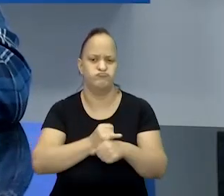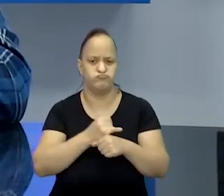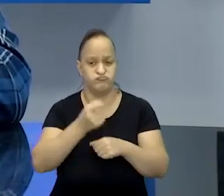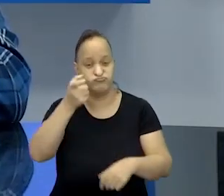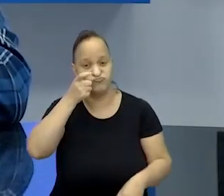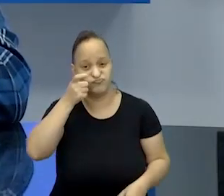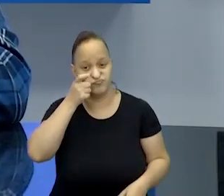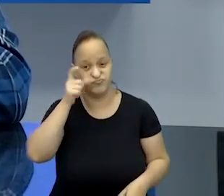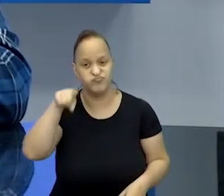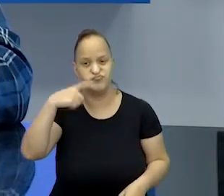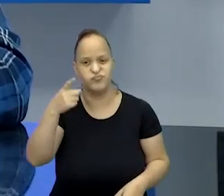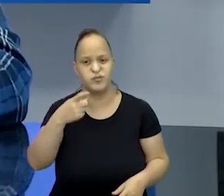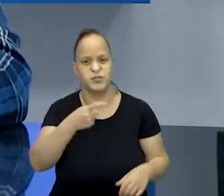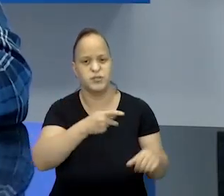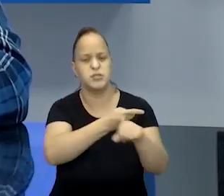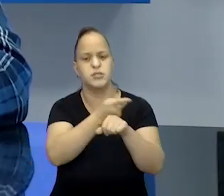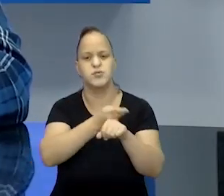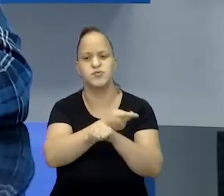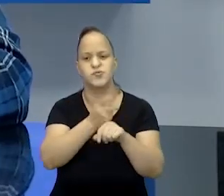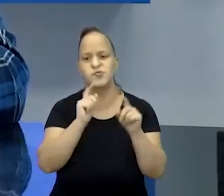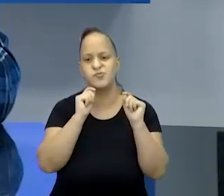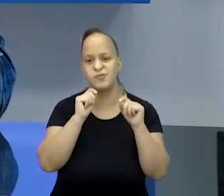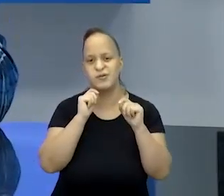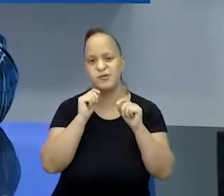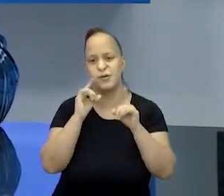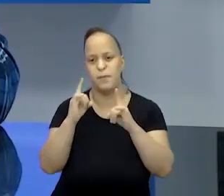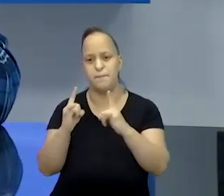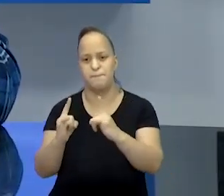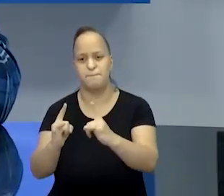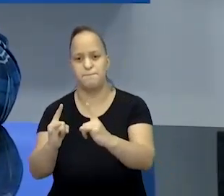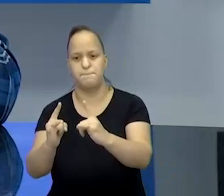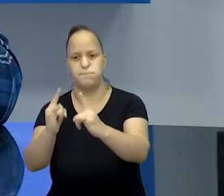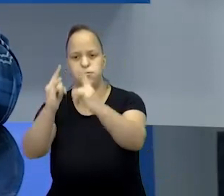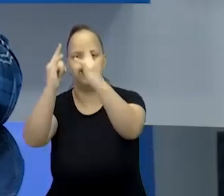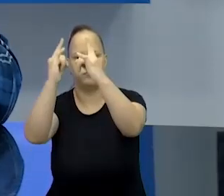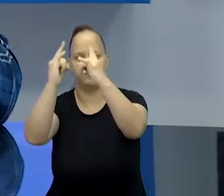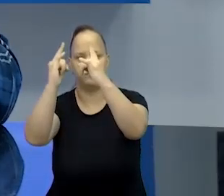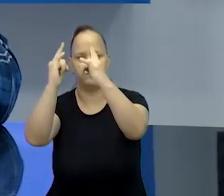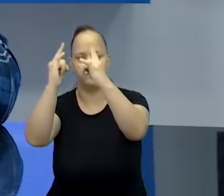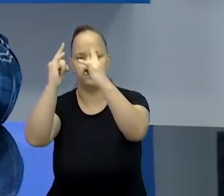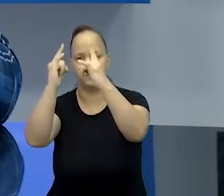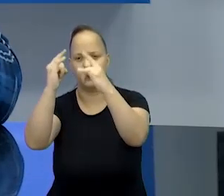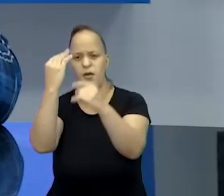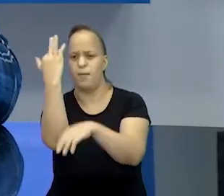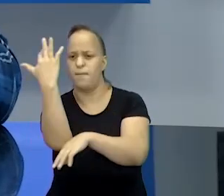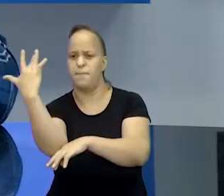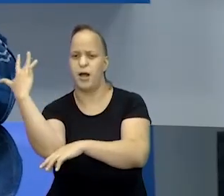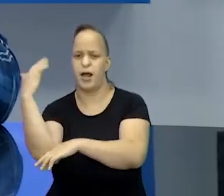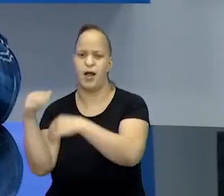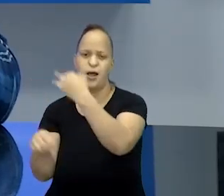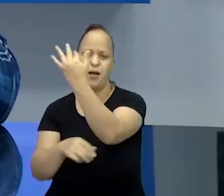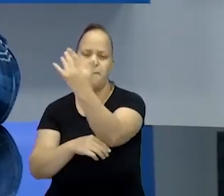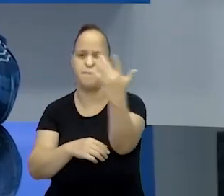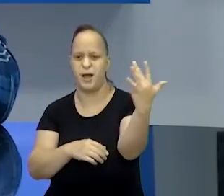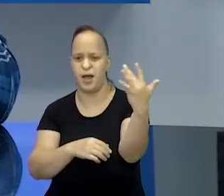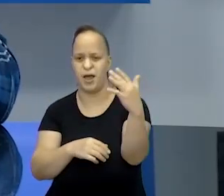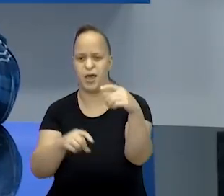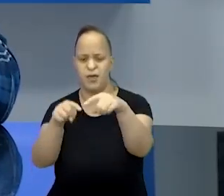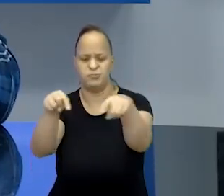Que mostra um dos prédios, né, do condomínio de luxo, com muitas árvores,